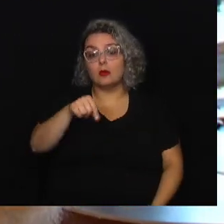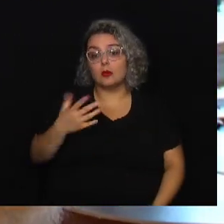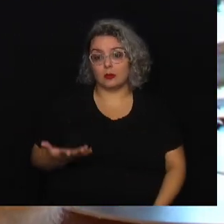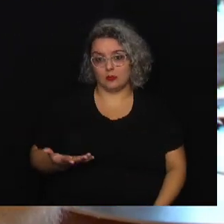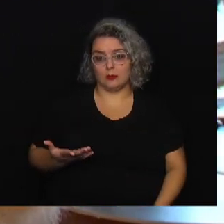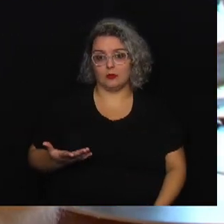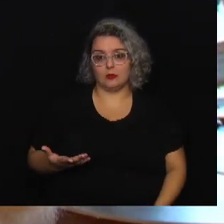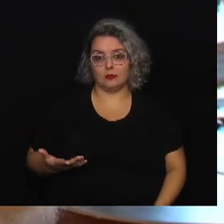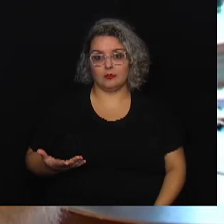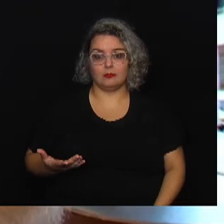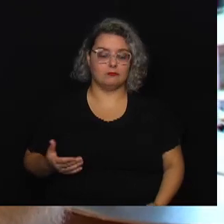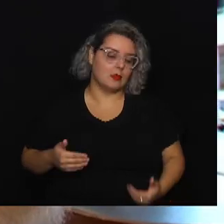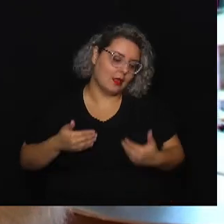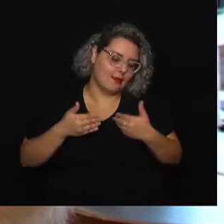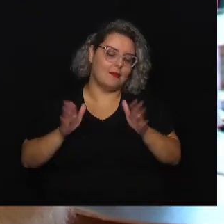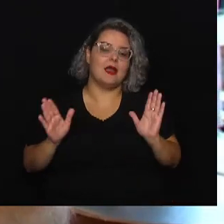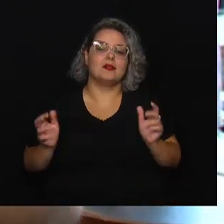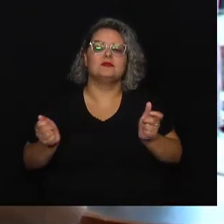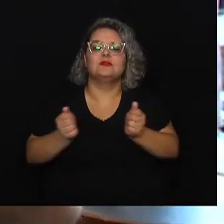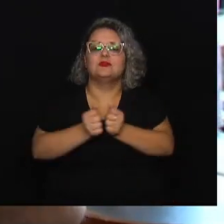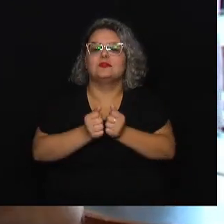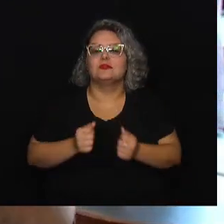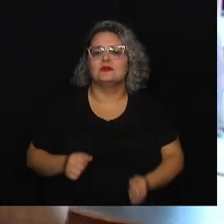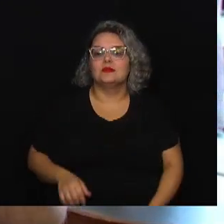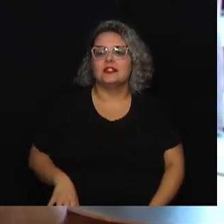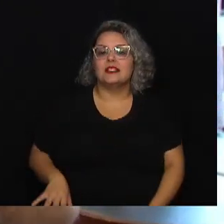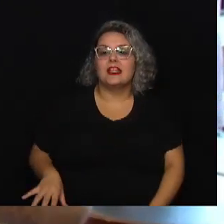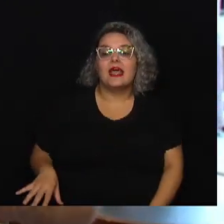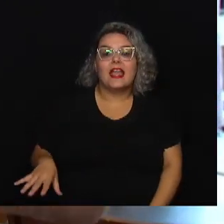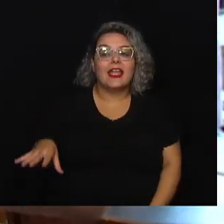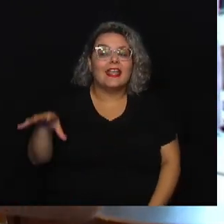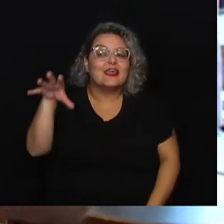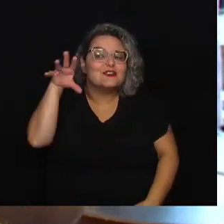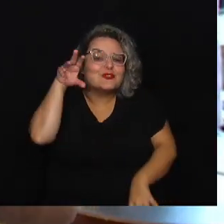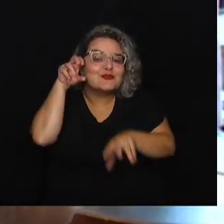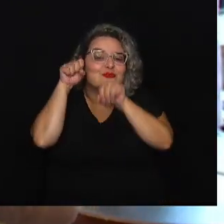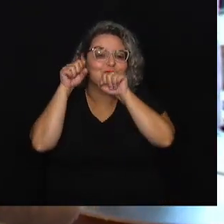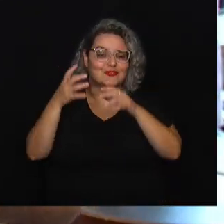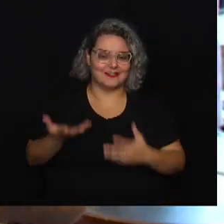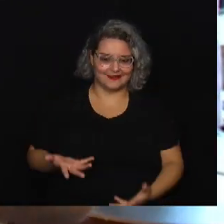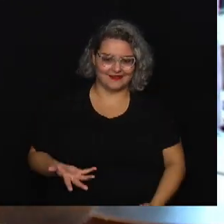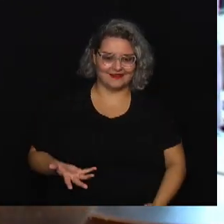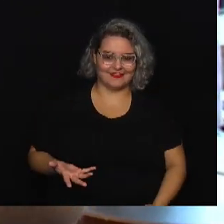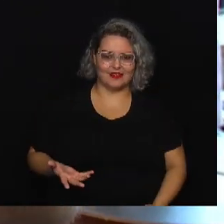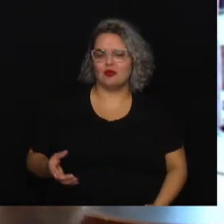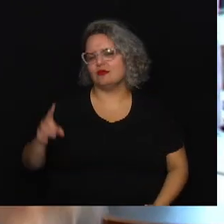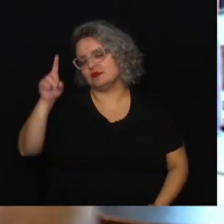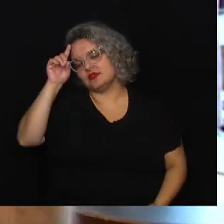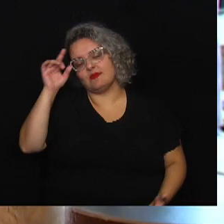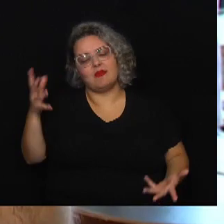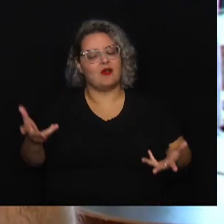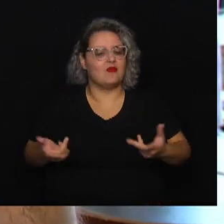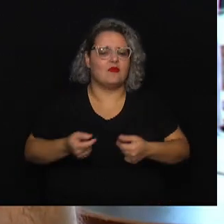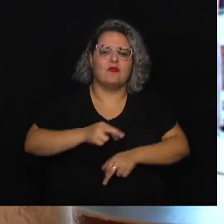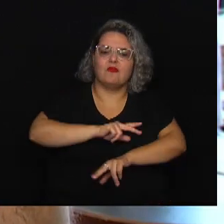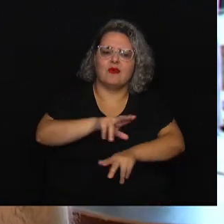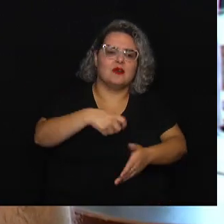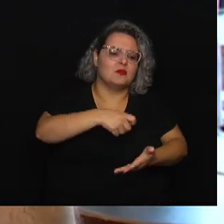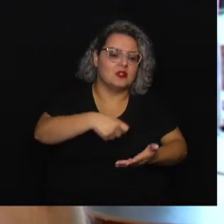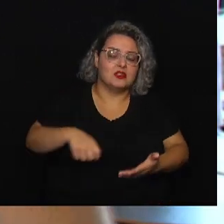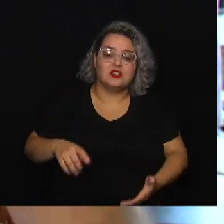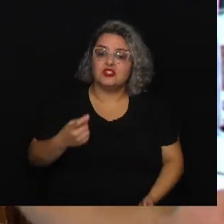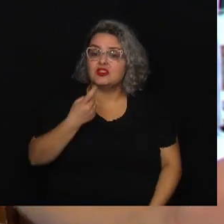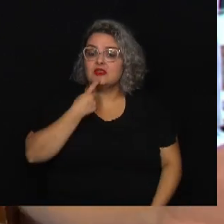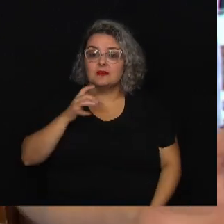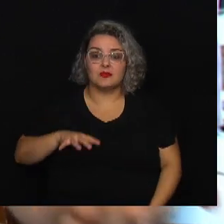céu aberto, junto com o Escuta o Cheiro. Foi um dia incrível, com vários compositores de Campinas e região,